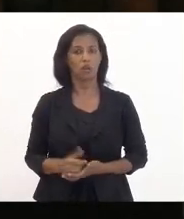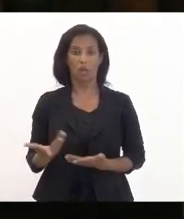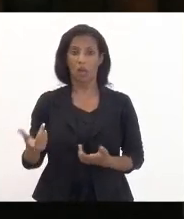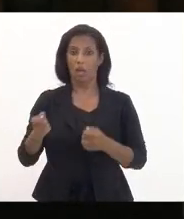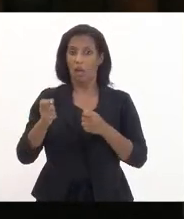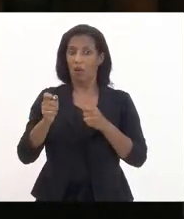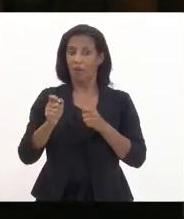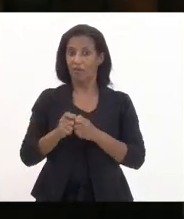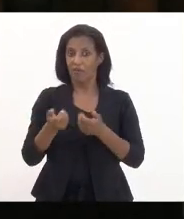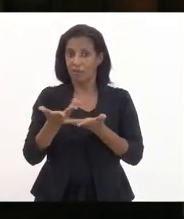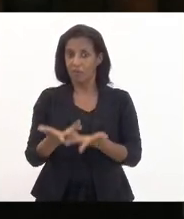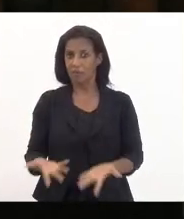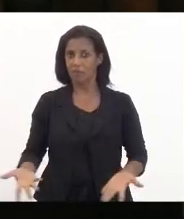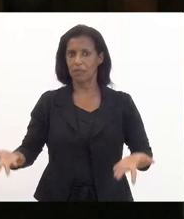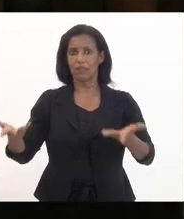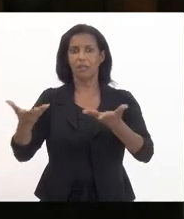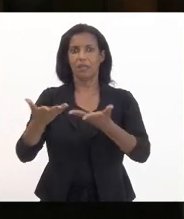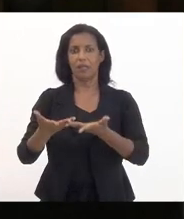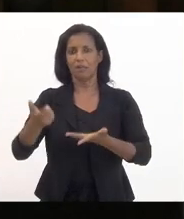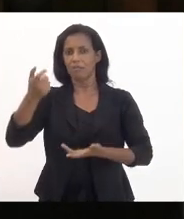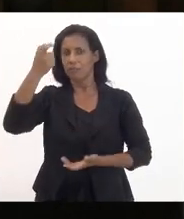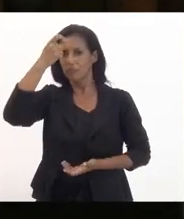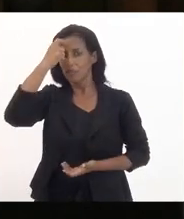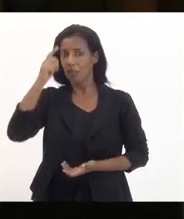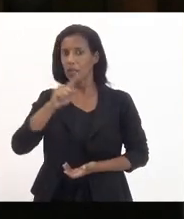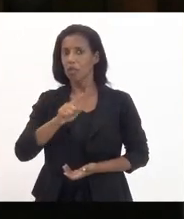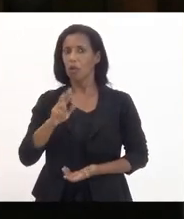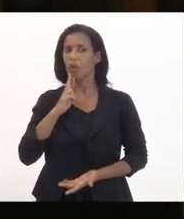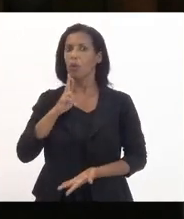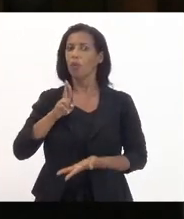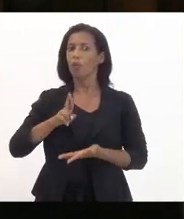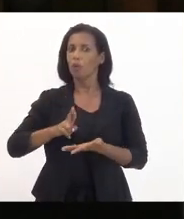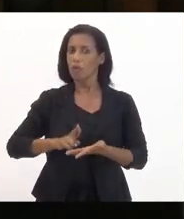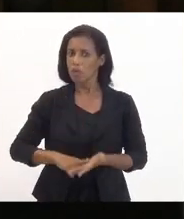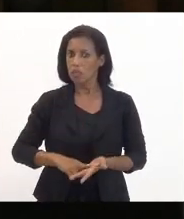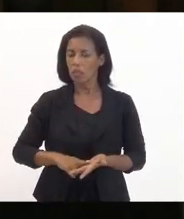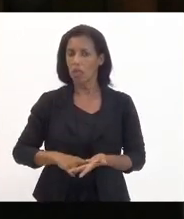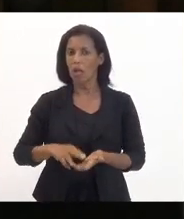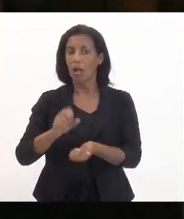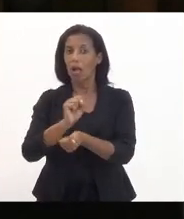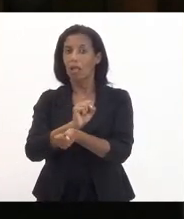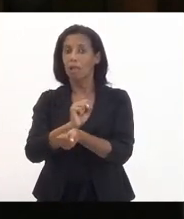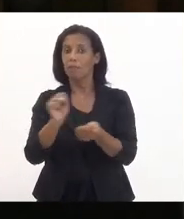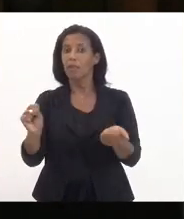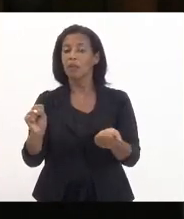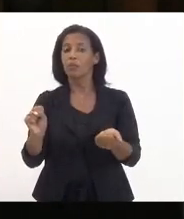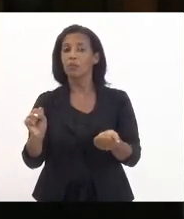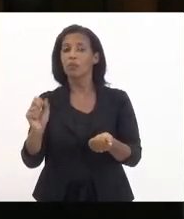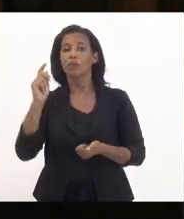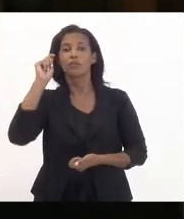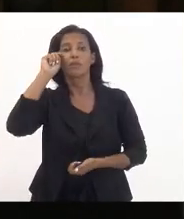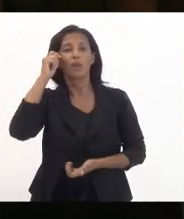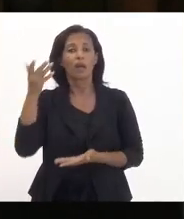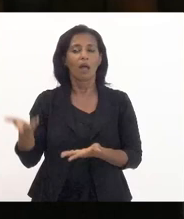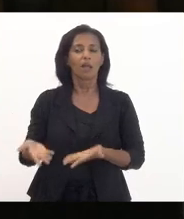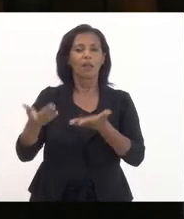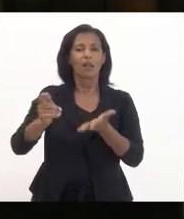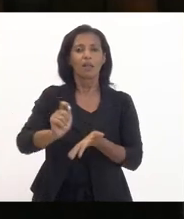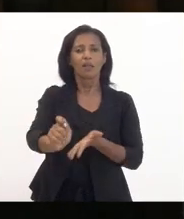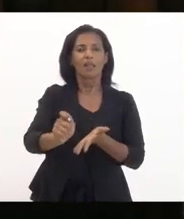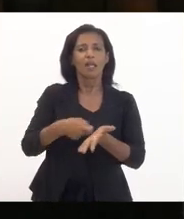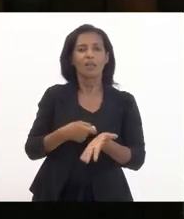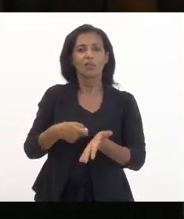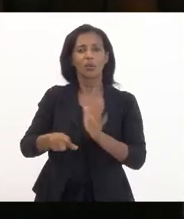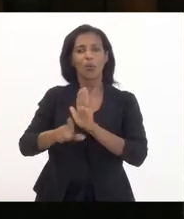uma celebração em prol da consciência negra e não reconhecer a libertadora dos negros, aquela que assinou a Lei